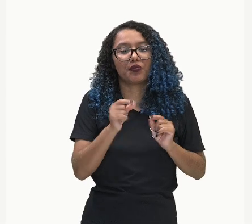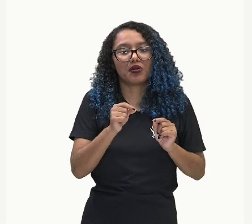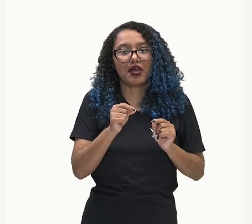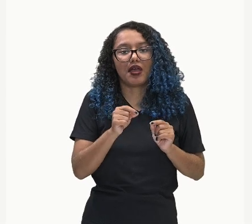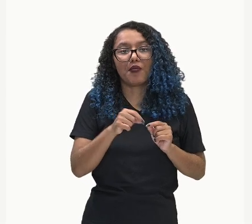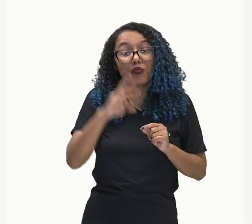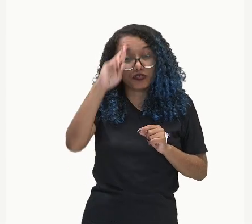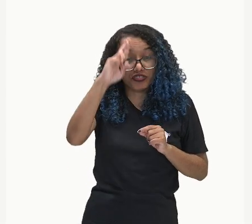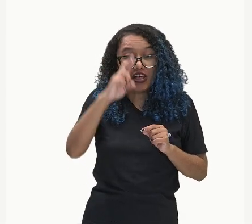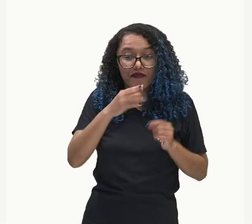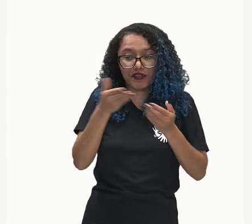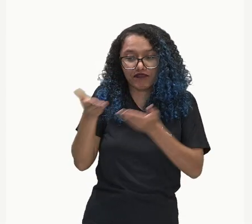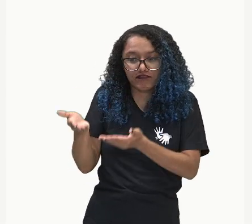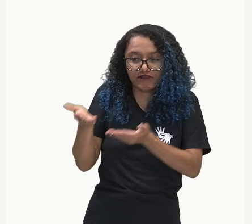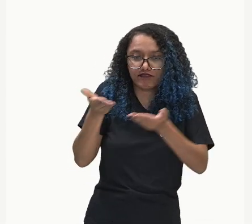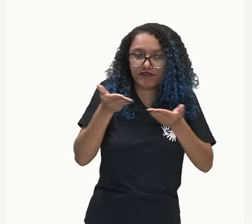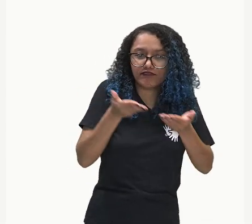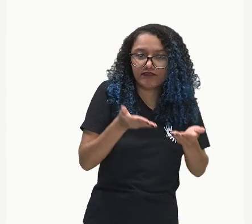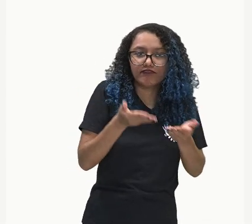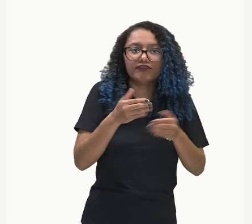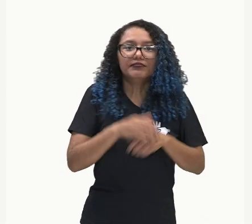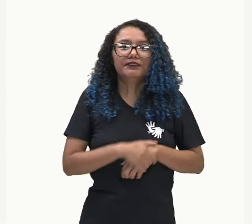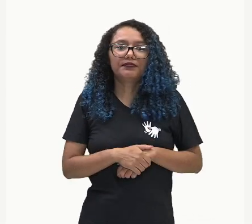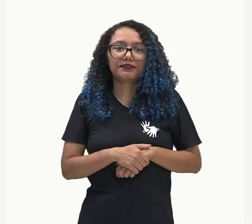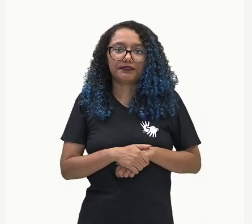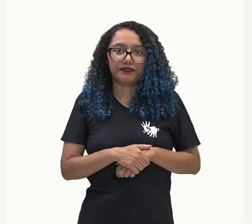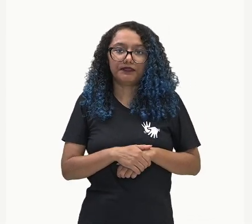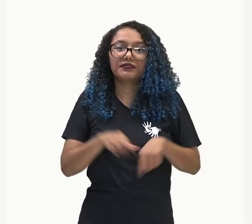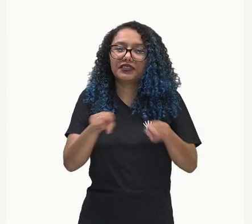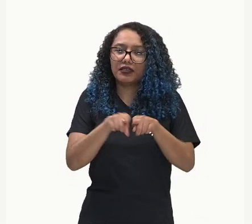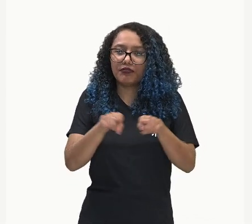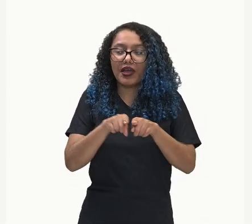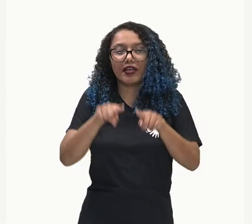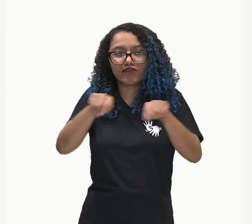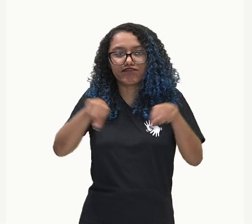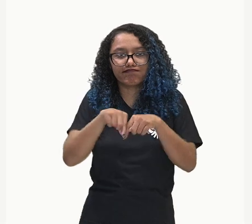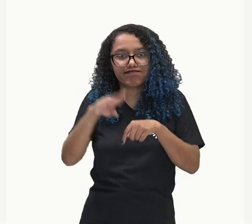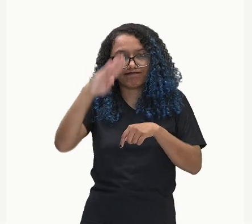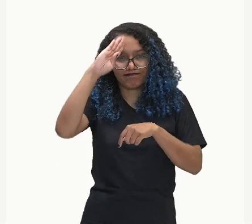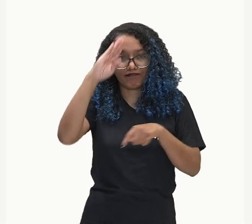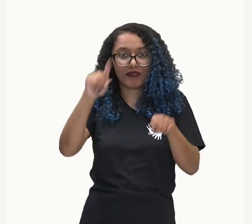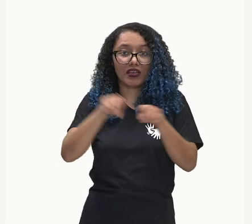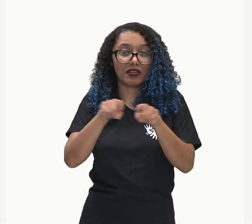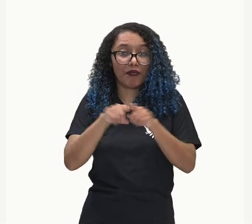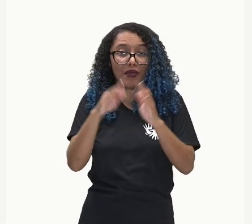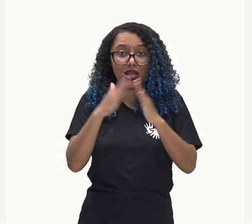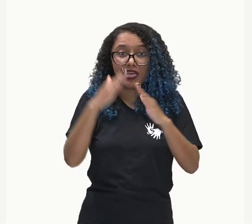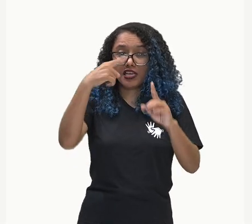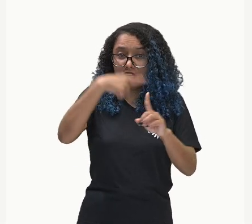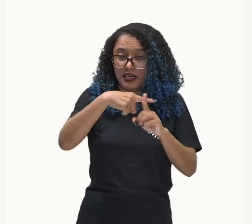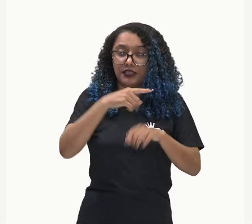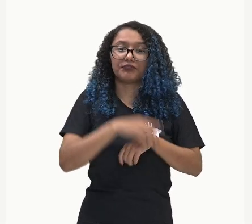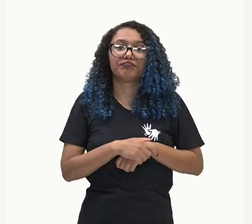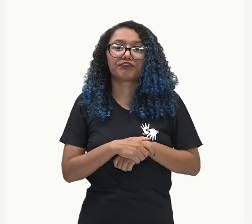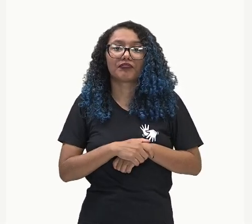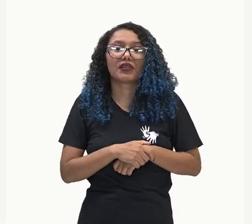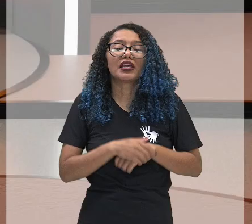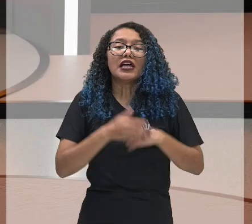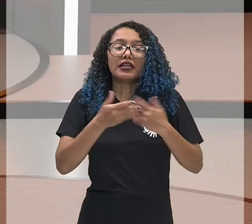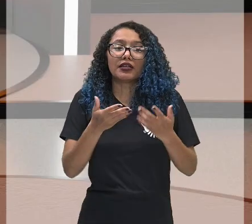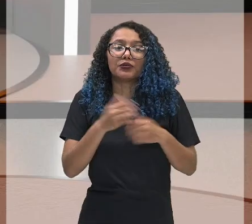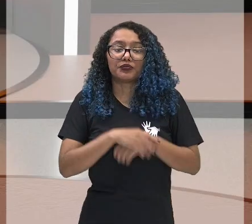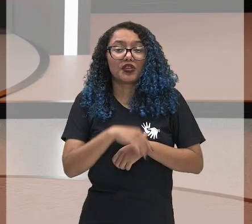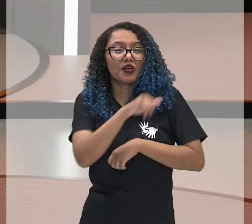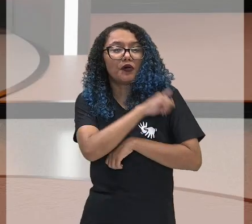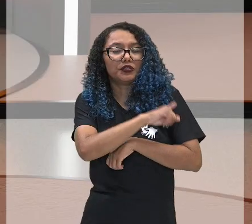Quartéis, conventos também foram usados para acomodar a corte. Gente, o Rio de Janeiro era uma cidade provinciana naquele